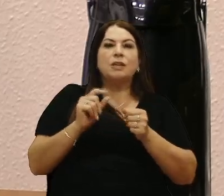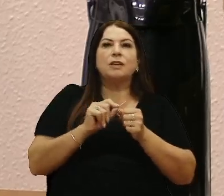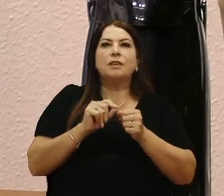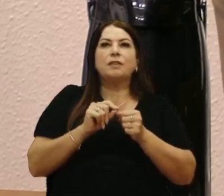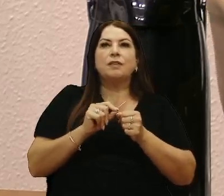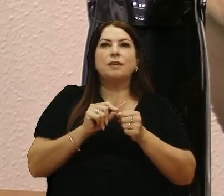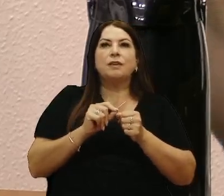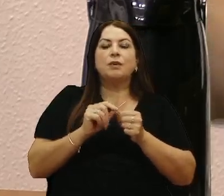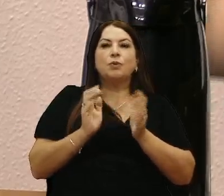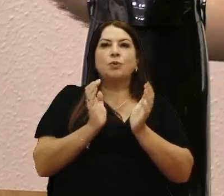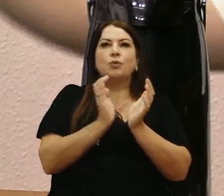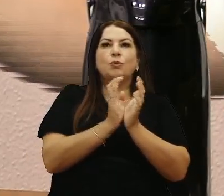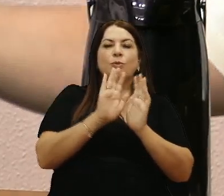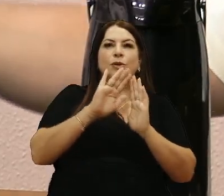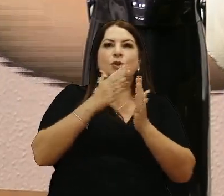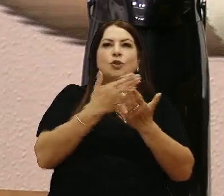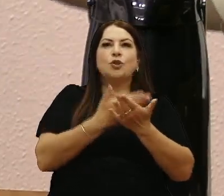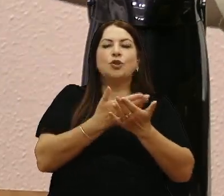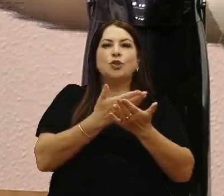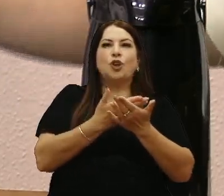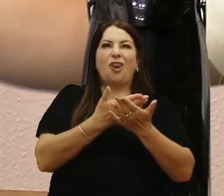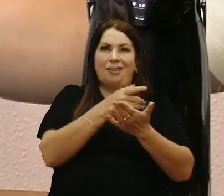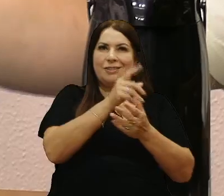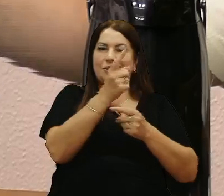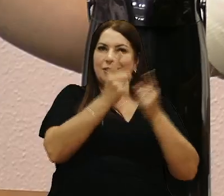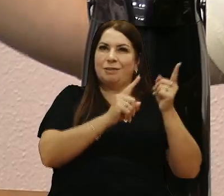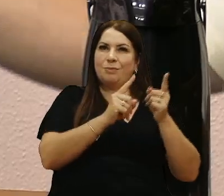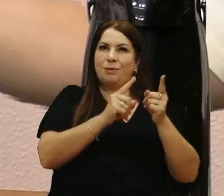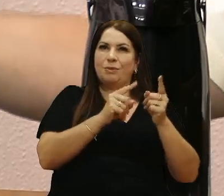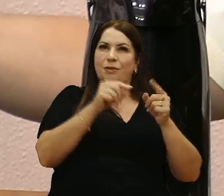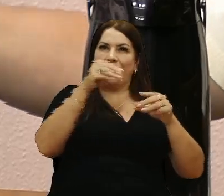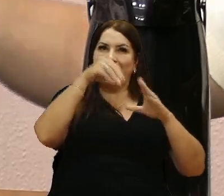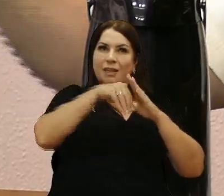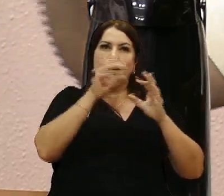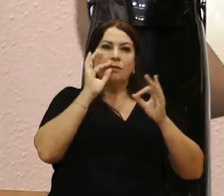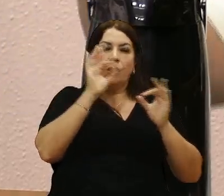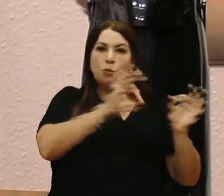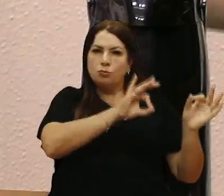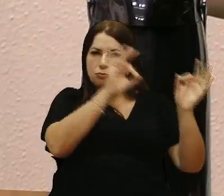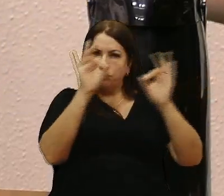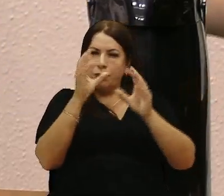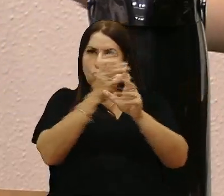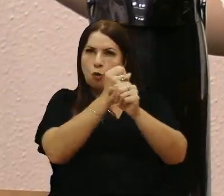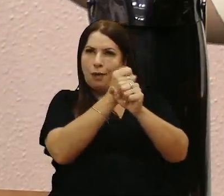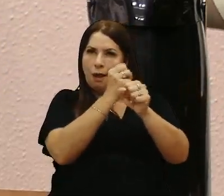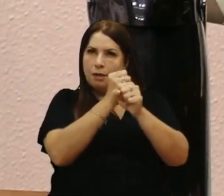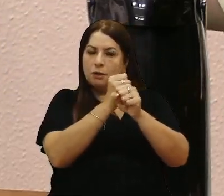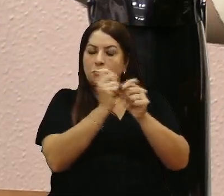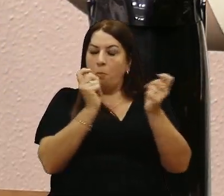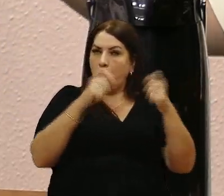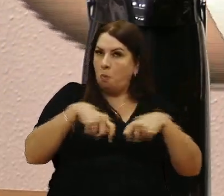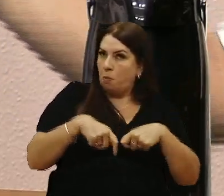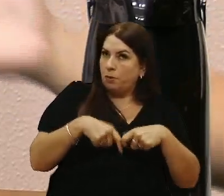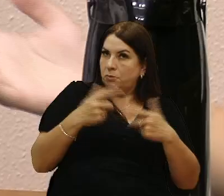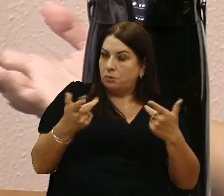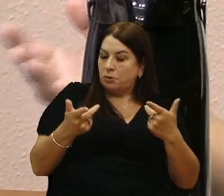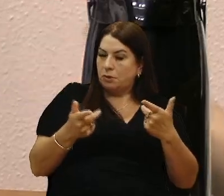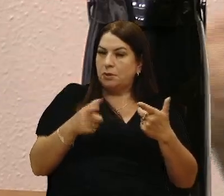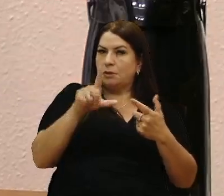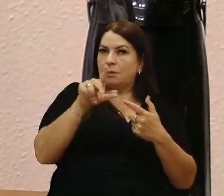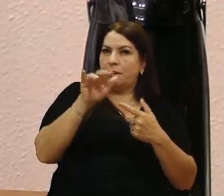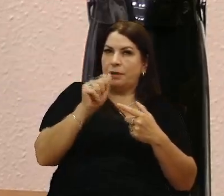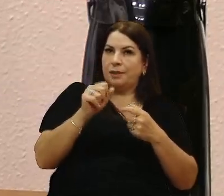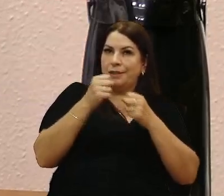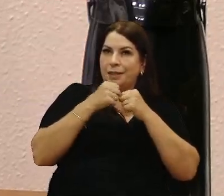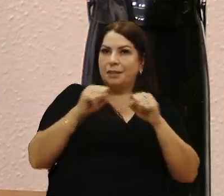que a turma das escolas ficasse nos barracões, vendo o escrutínio, se assim for possível, pela Liga, pela Secretaria da